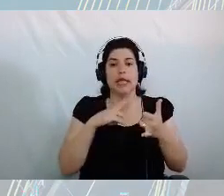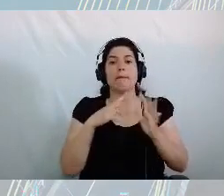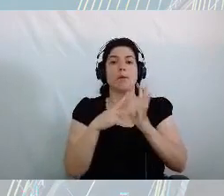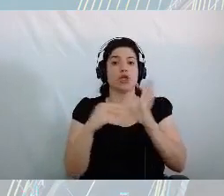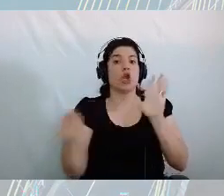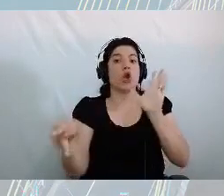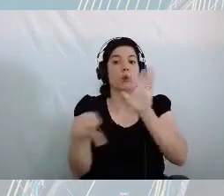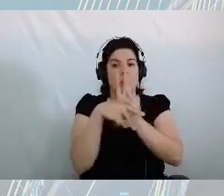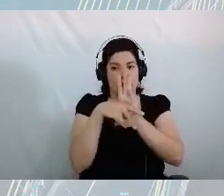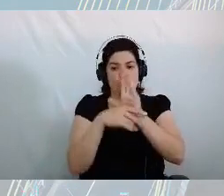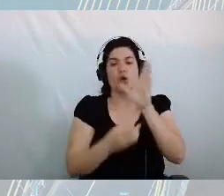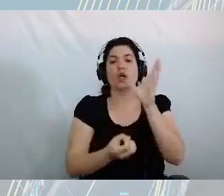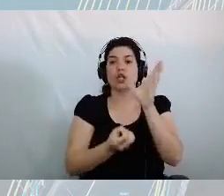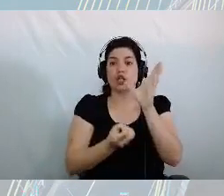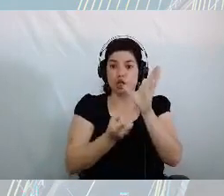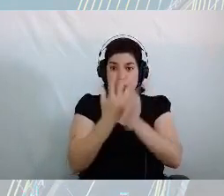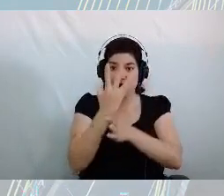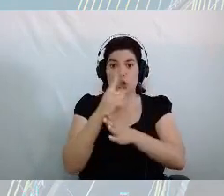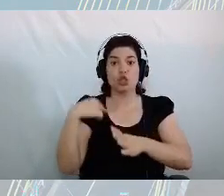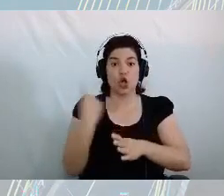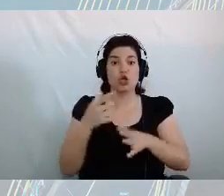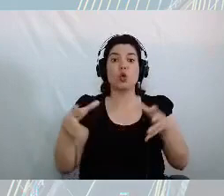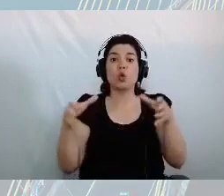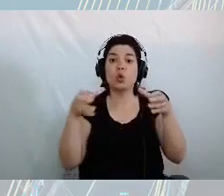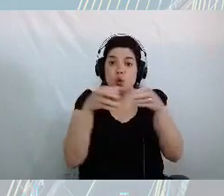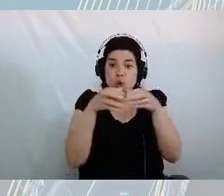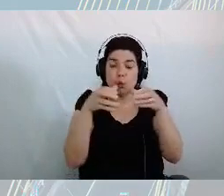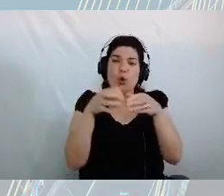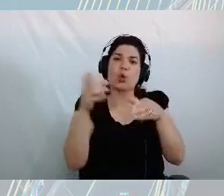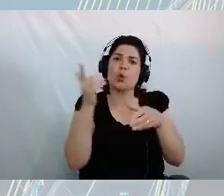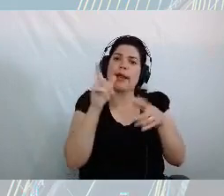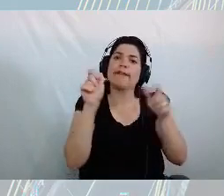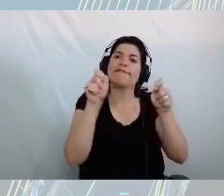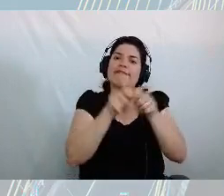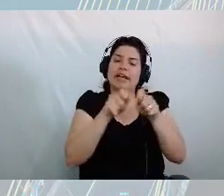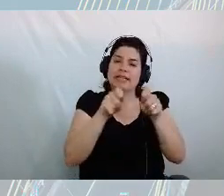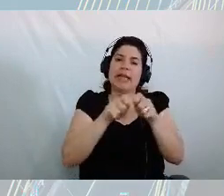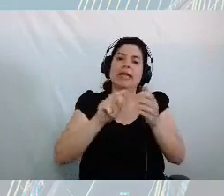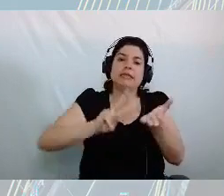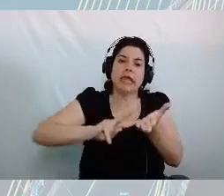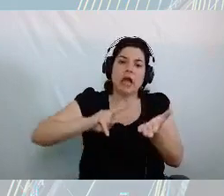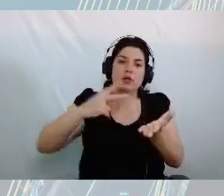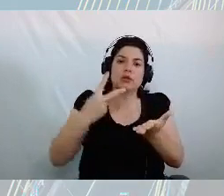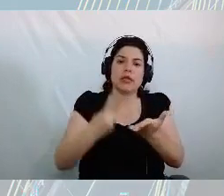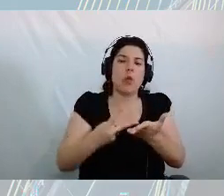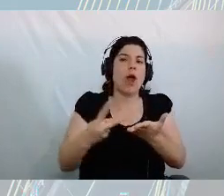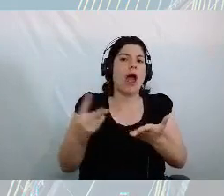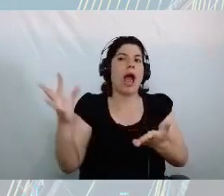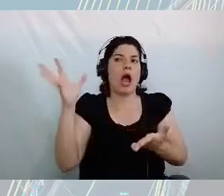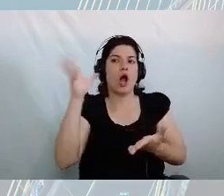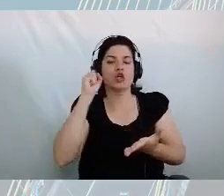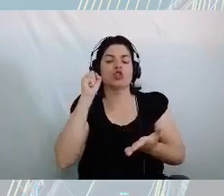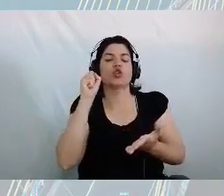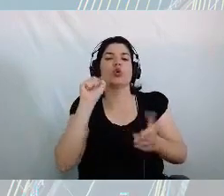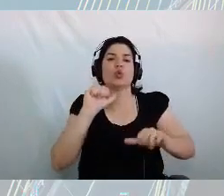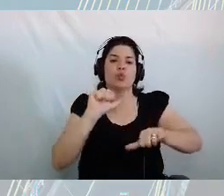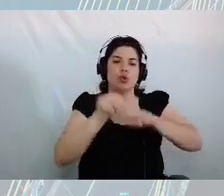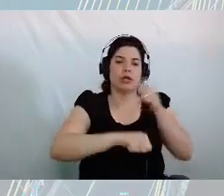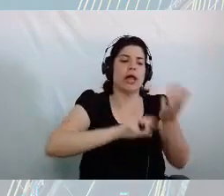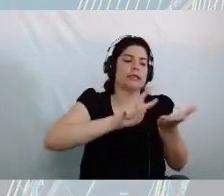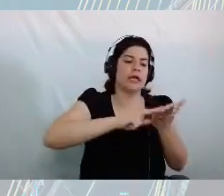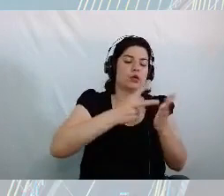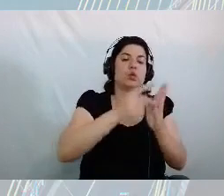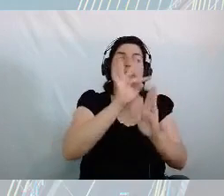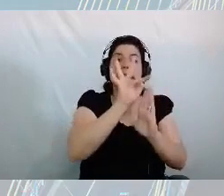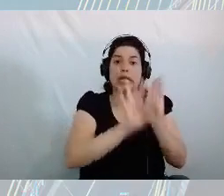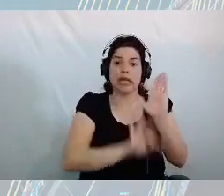criado pelo nosso time, para conseguir fazer essa tradução, né, do áudio para texto. Em cima disso, conseguir gerar insights que